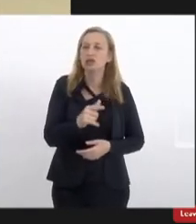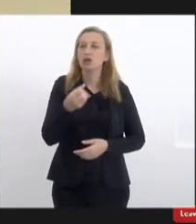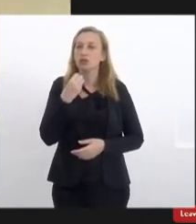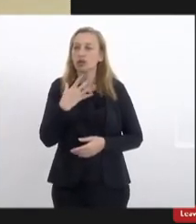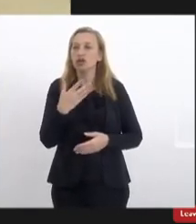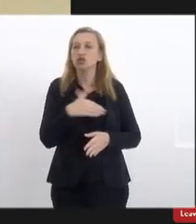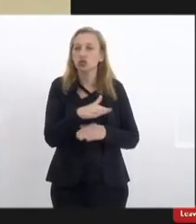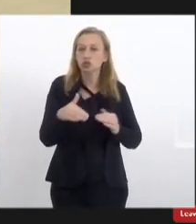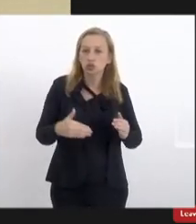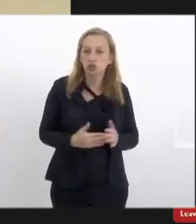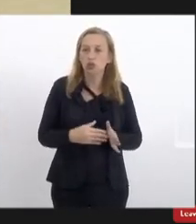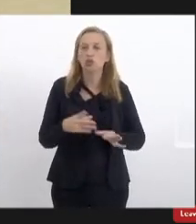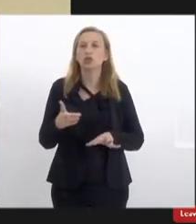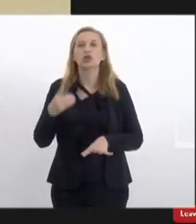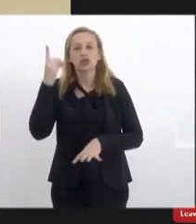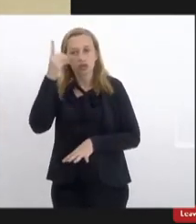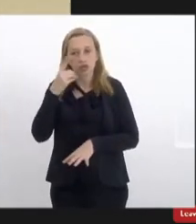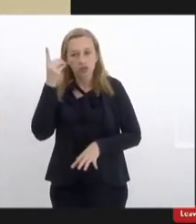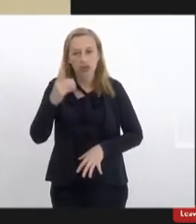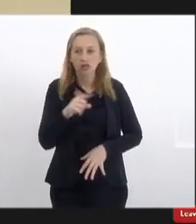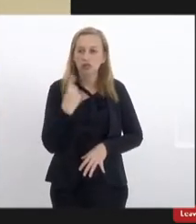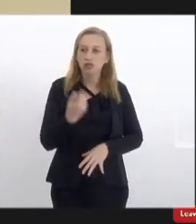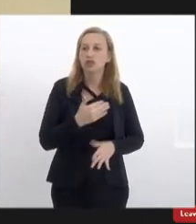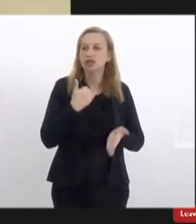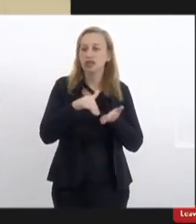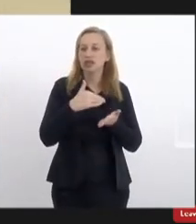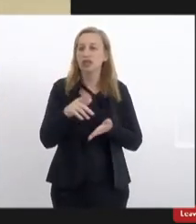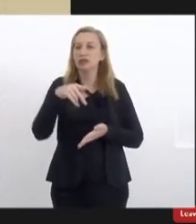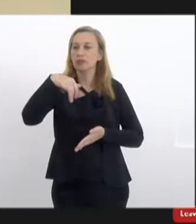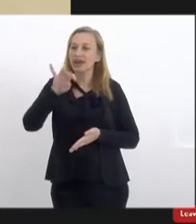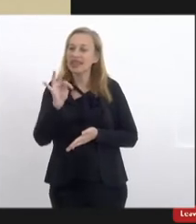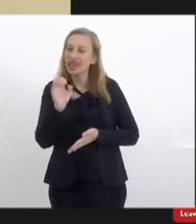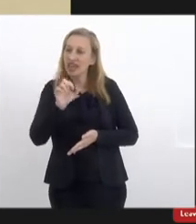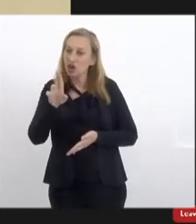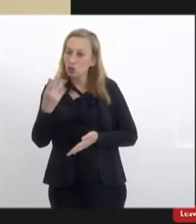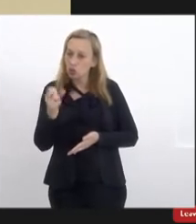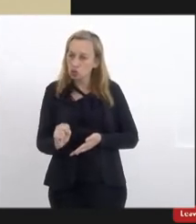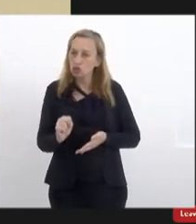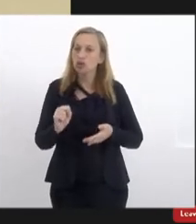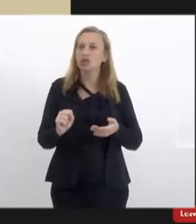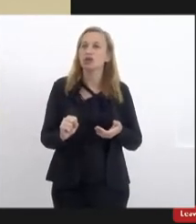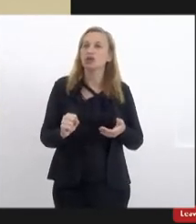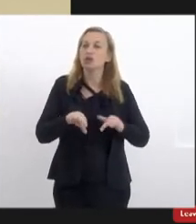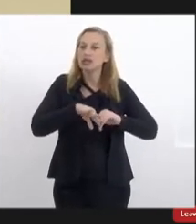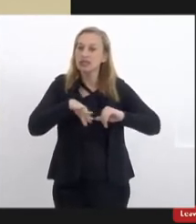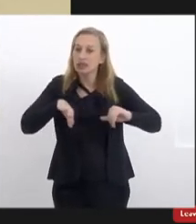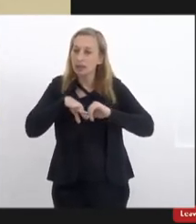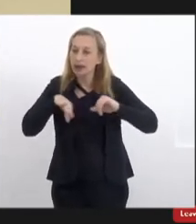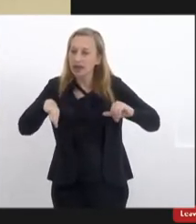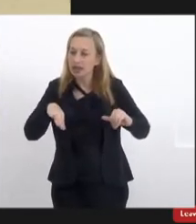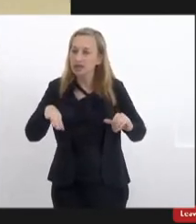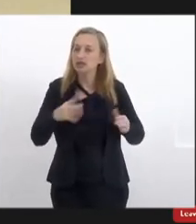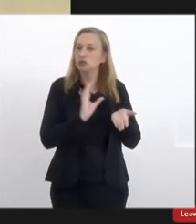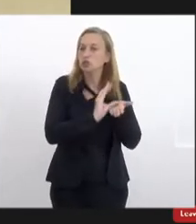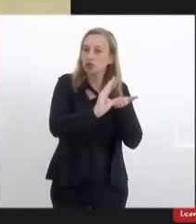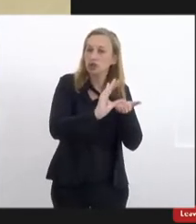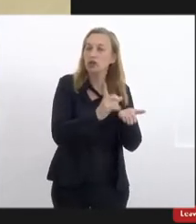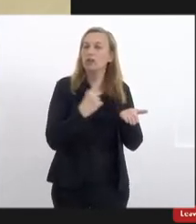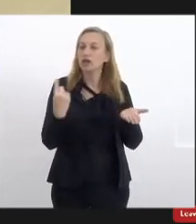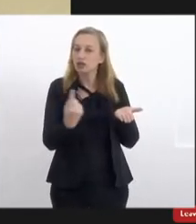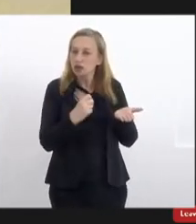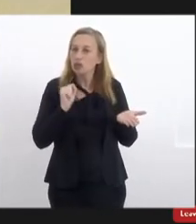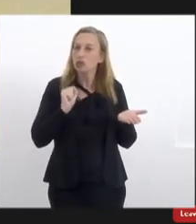da bancada, do nosso secretário Matheus Quintal também, conseguimos aí já uma separação no orçamento para a gente